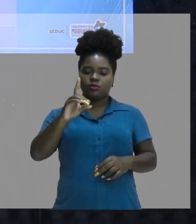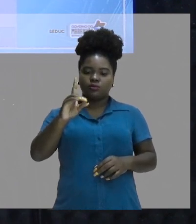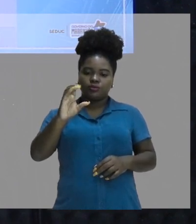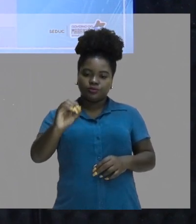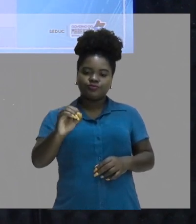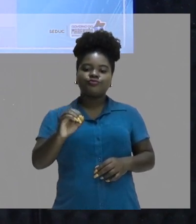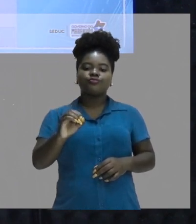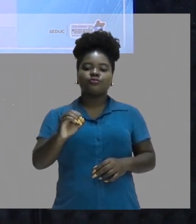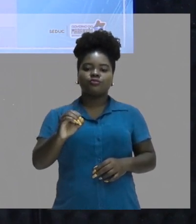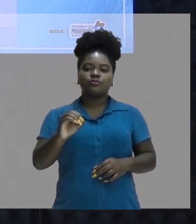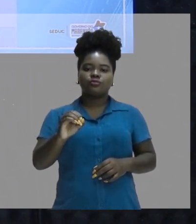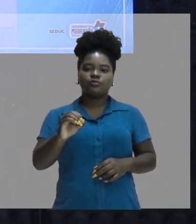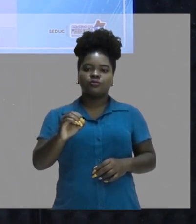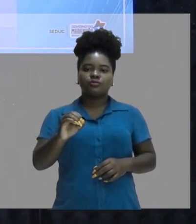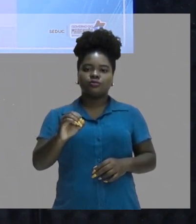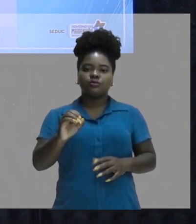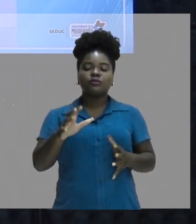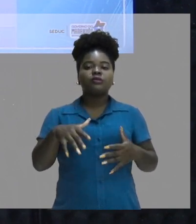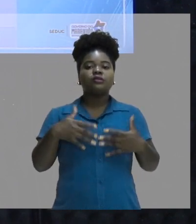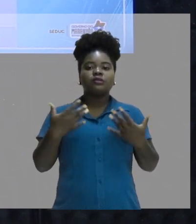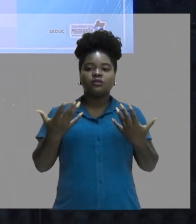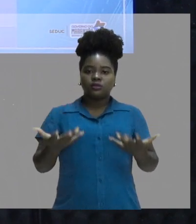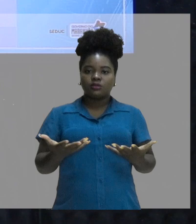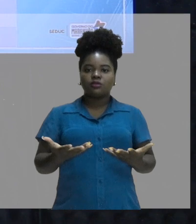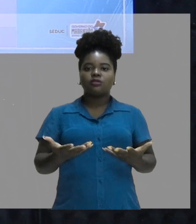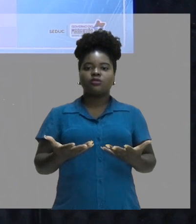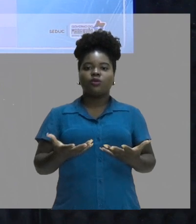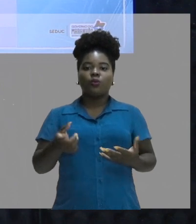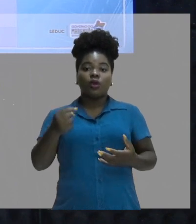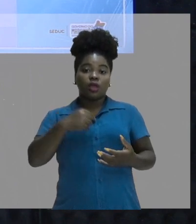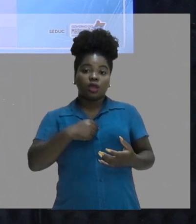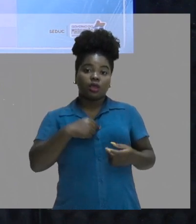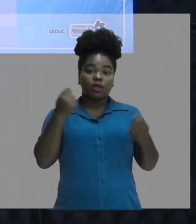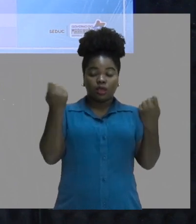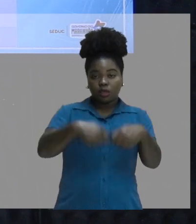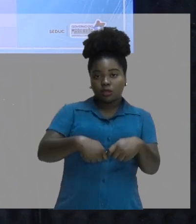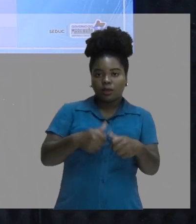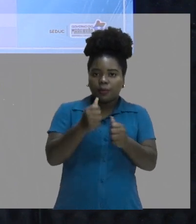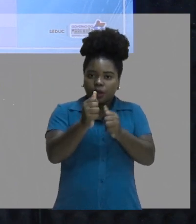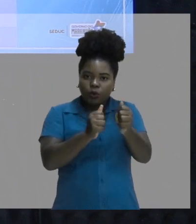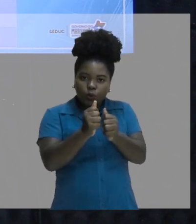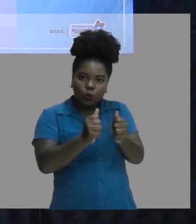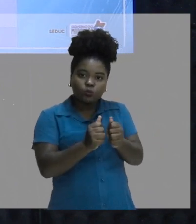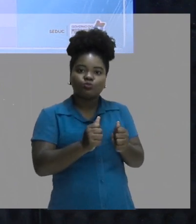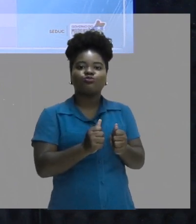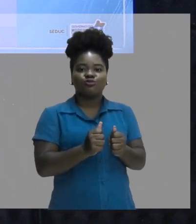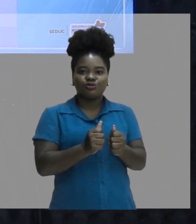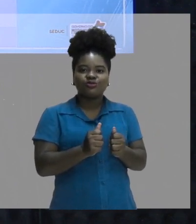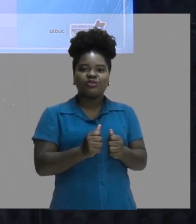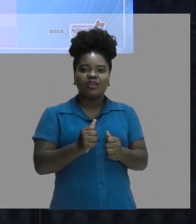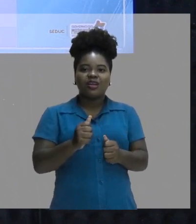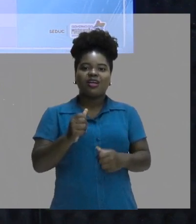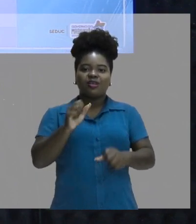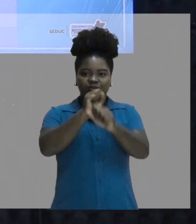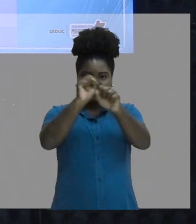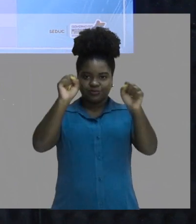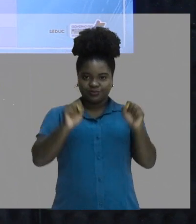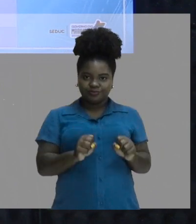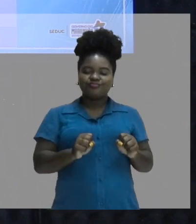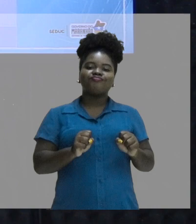quê? Voluntária. Eu comando o meu sistema estriado esquelético. O estriado cardíaco são células